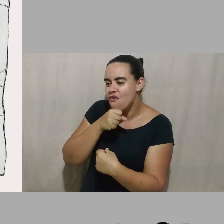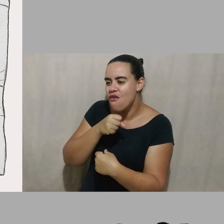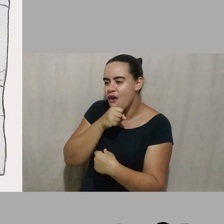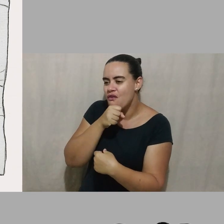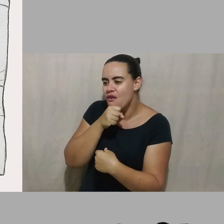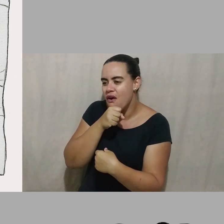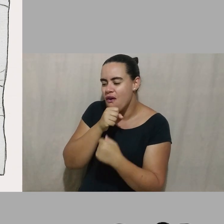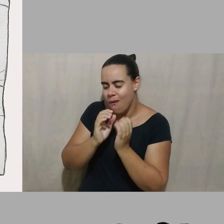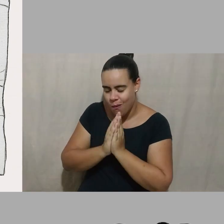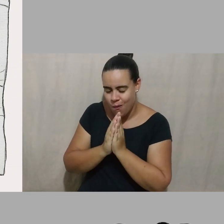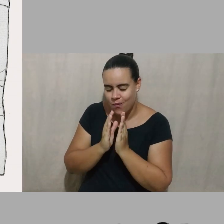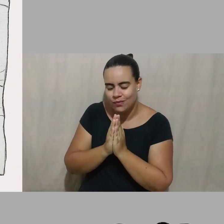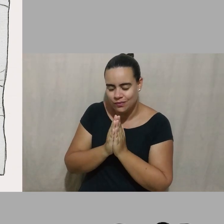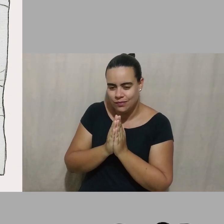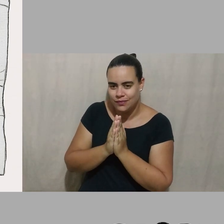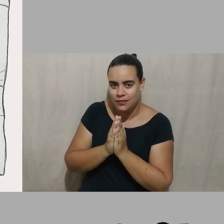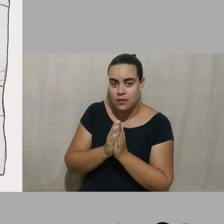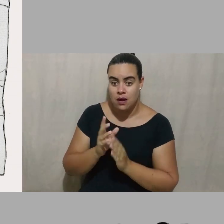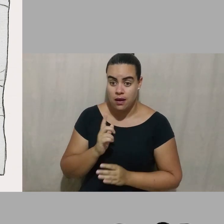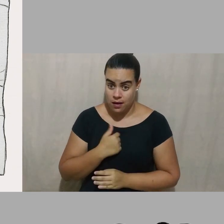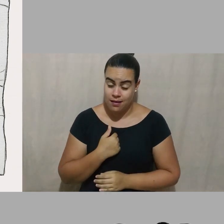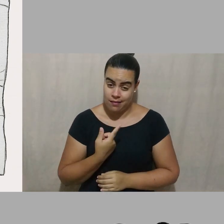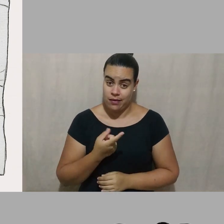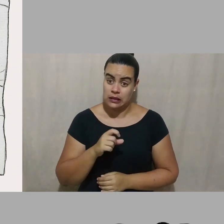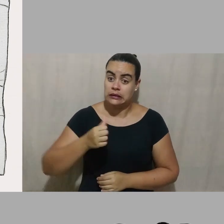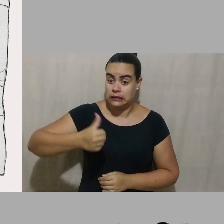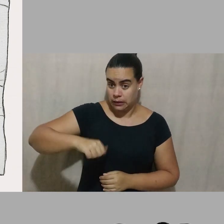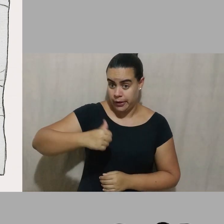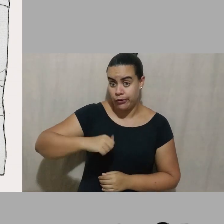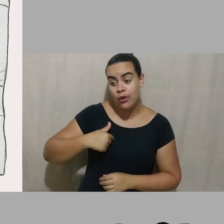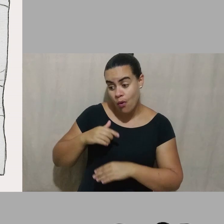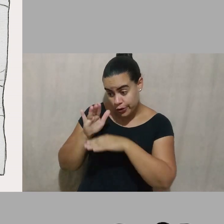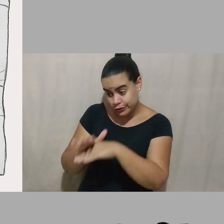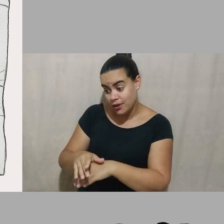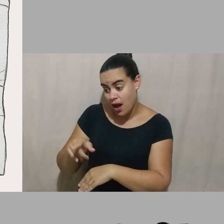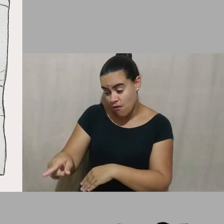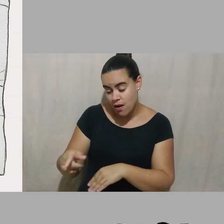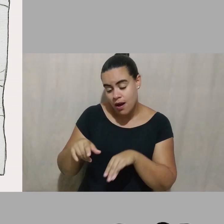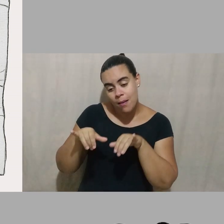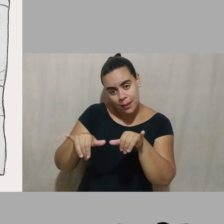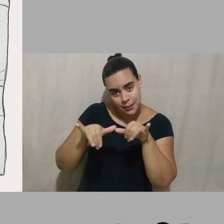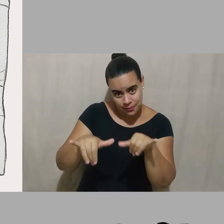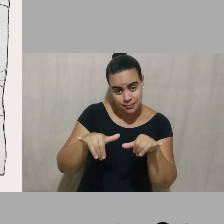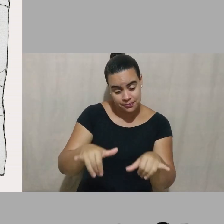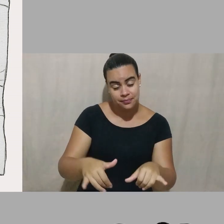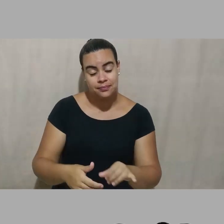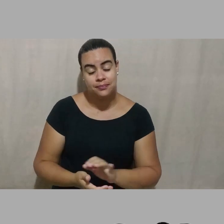amém, amendoim. Eu ainda fui aquela sapatão que levava eles para fazer compra no supermercado.